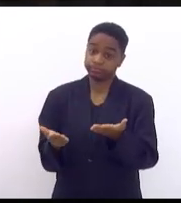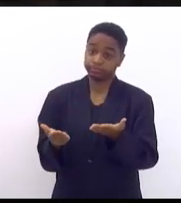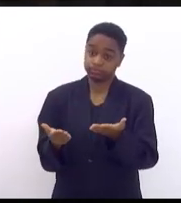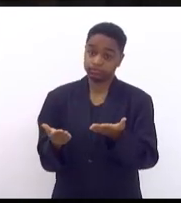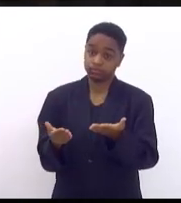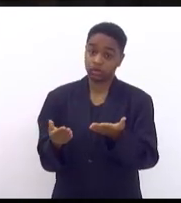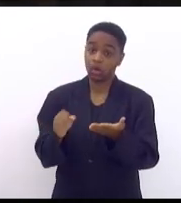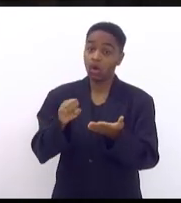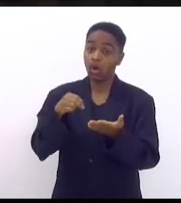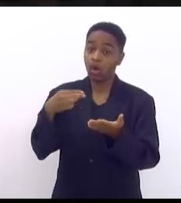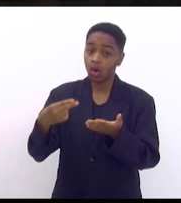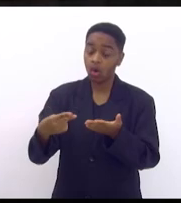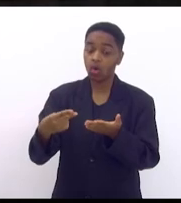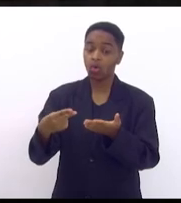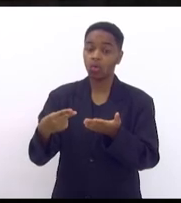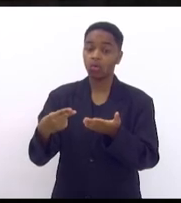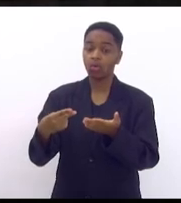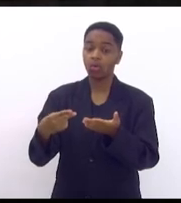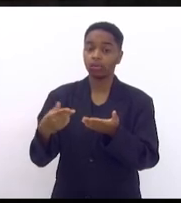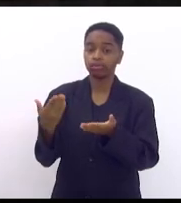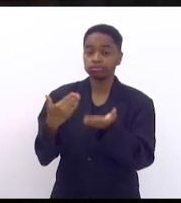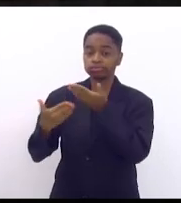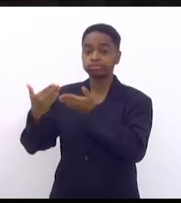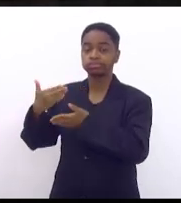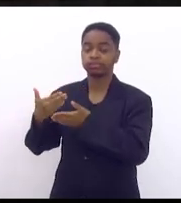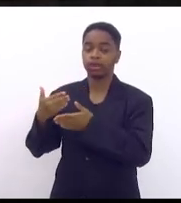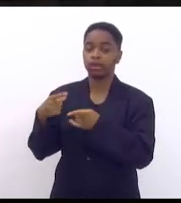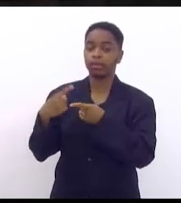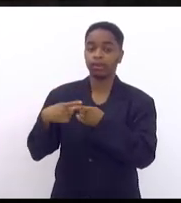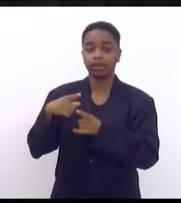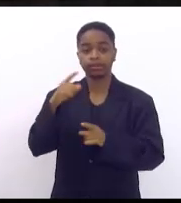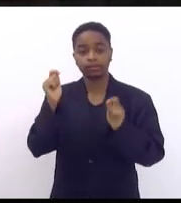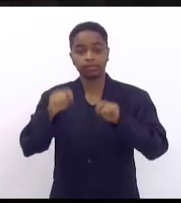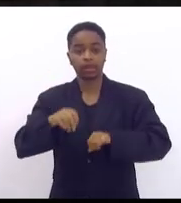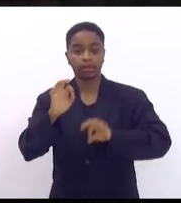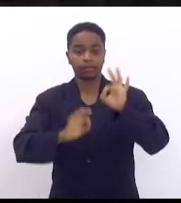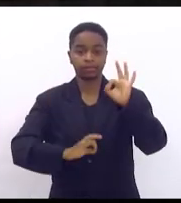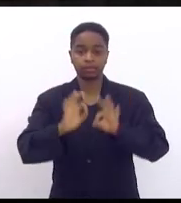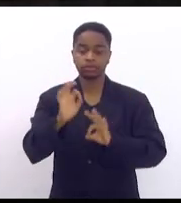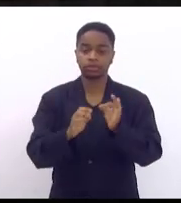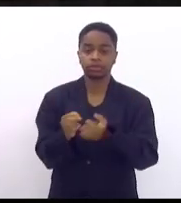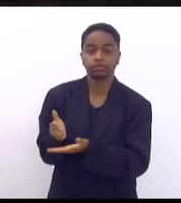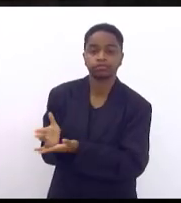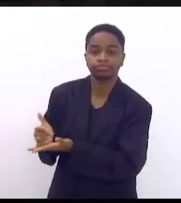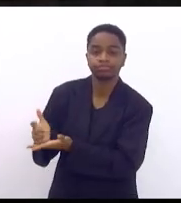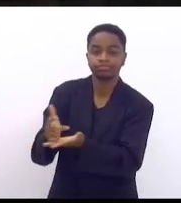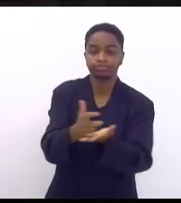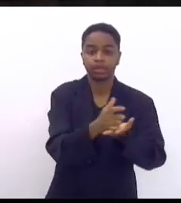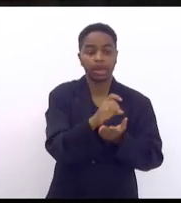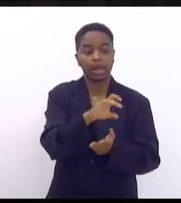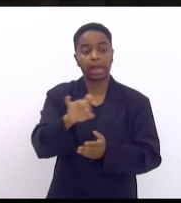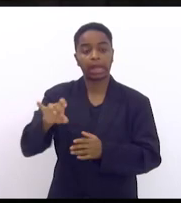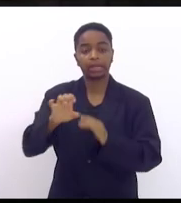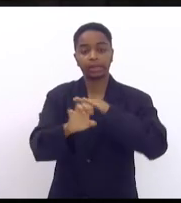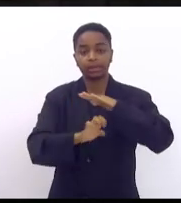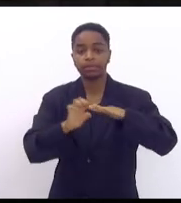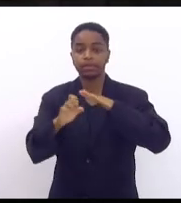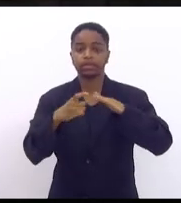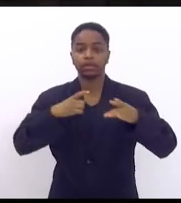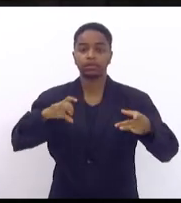ou anterioridade, né? Para que o planejamento tributário das empresas já